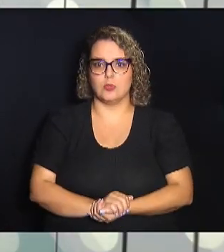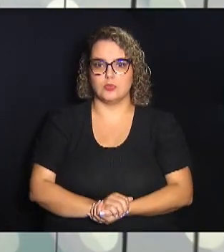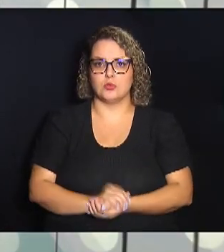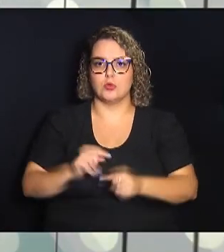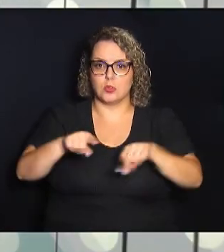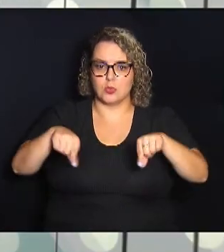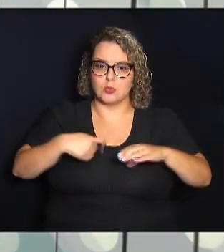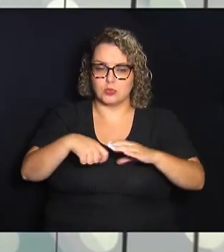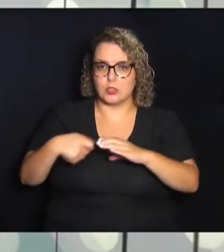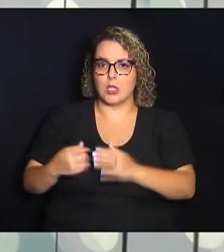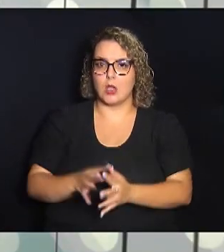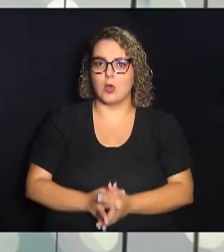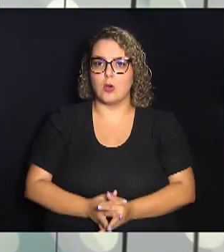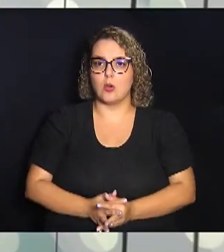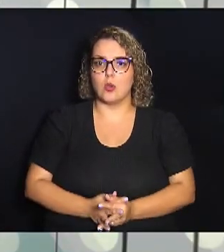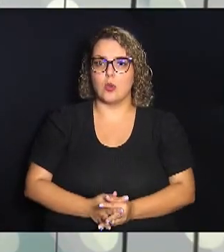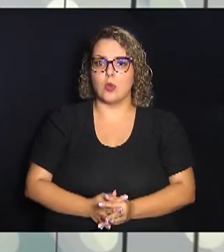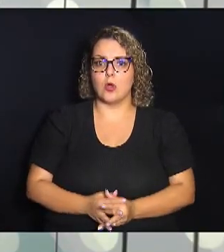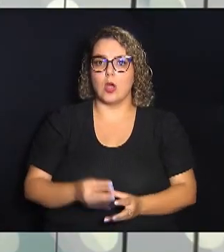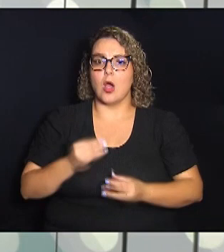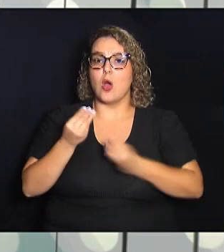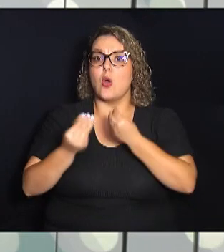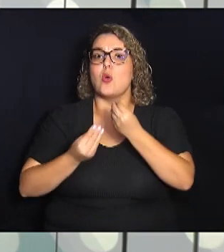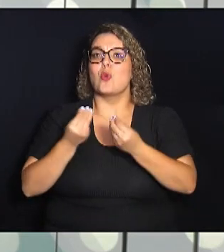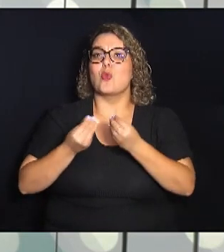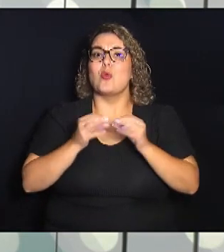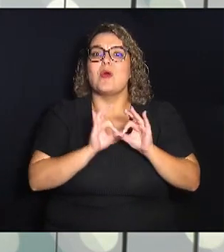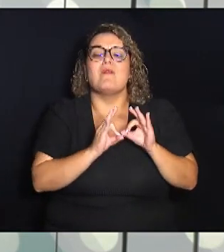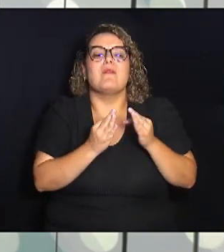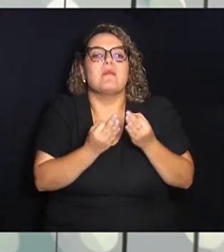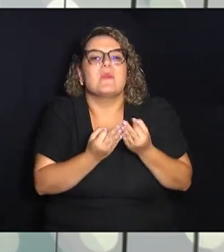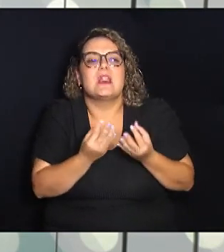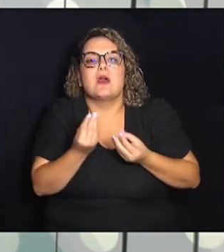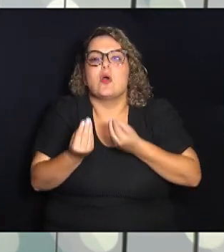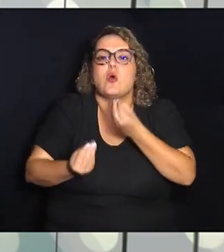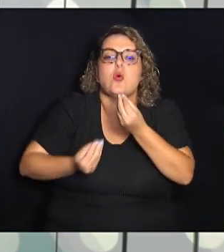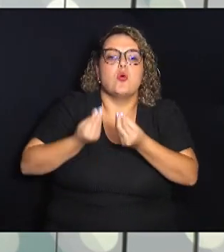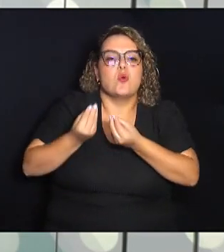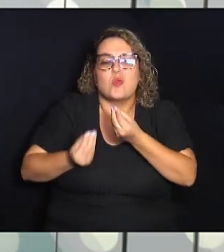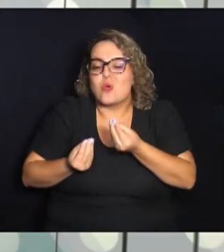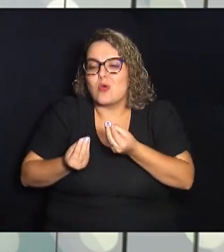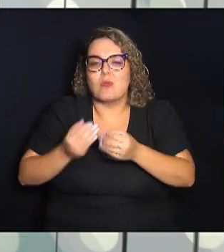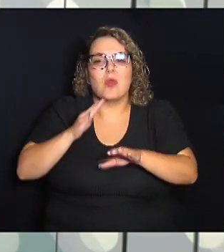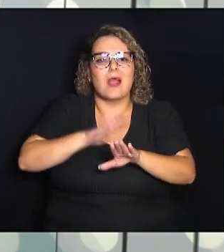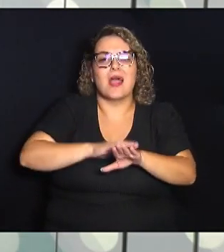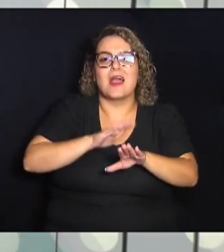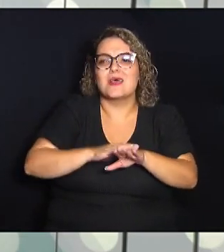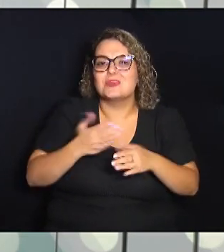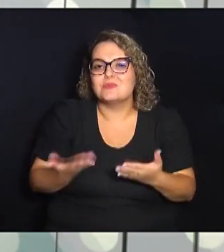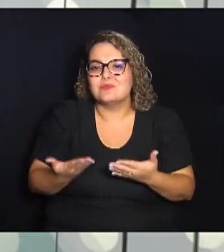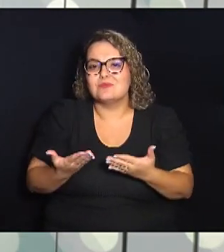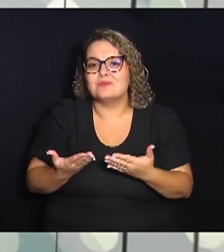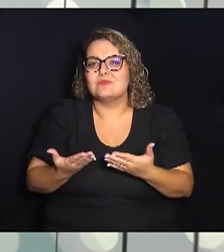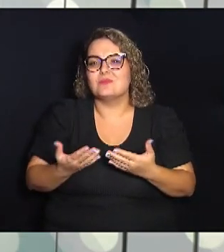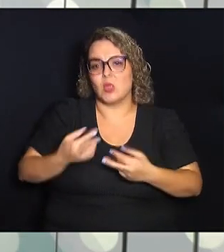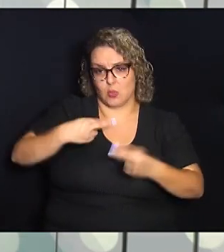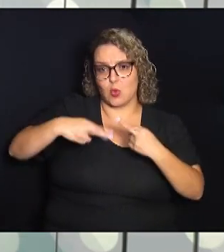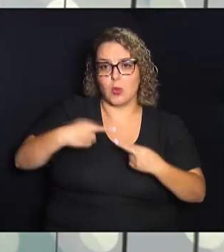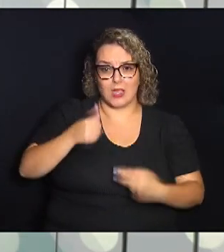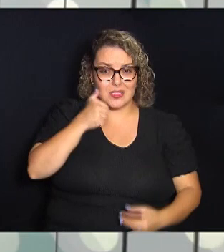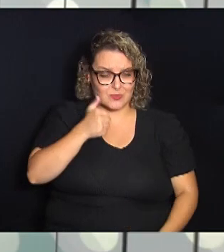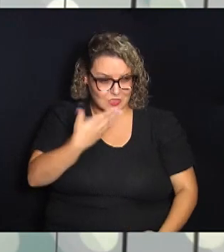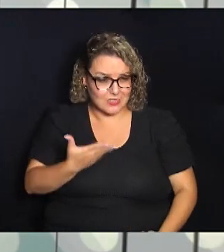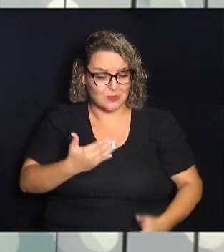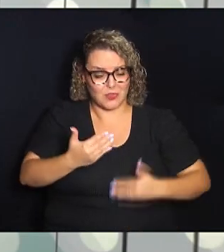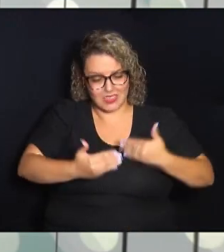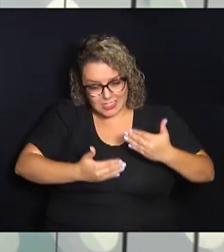estúdio sobre como que fica a família, né? Como a família deveria agir com relação a essa mulher que está